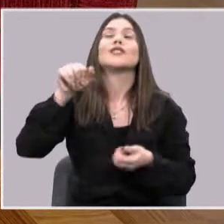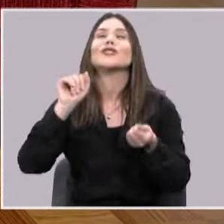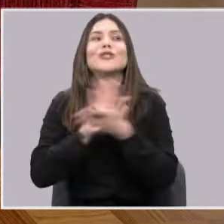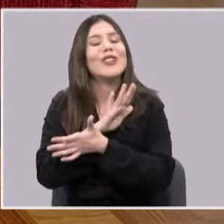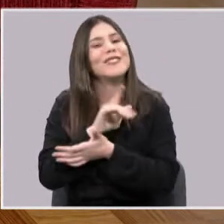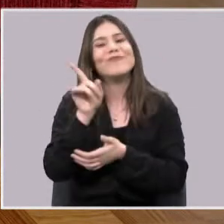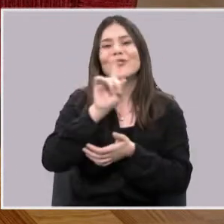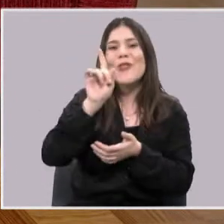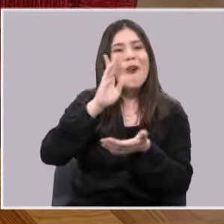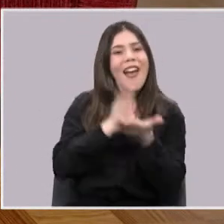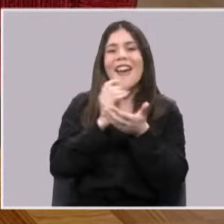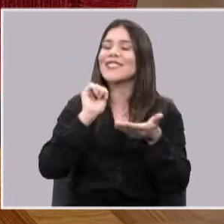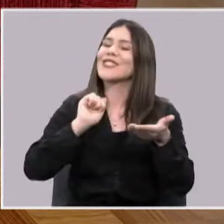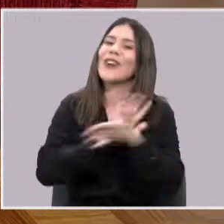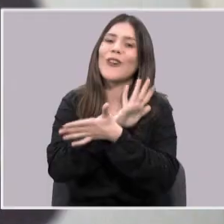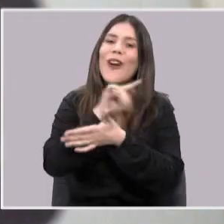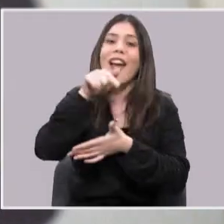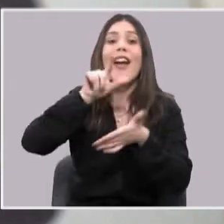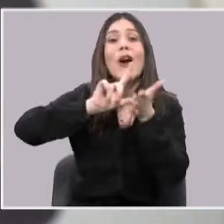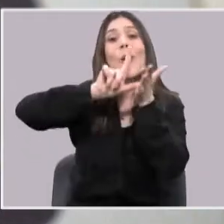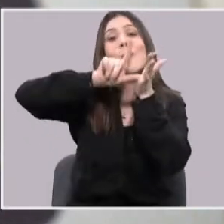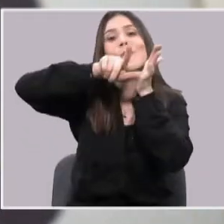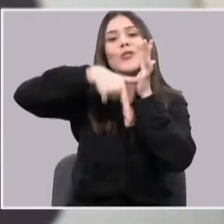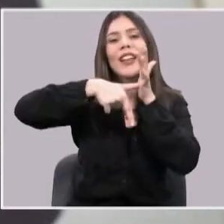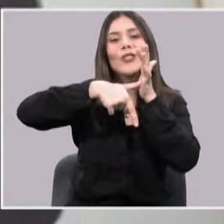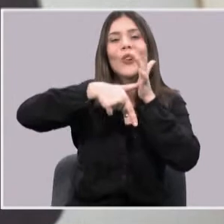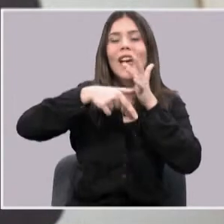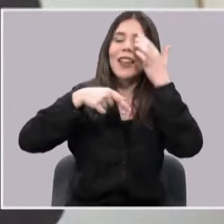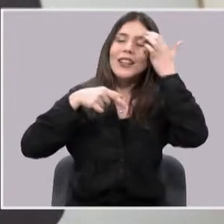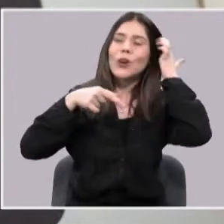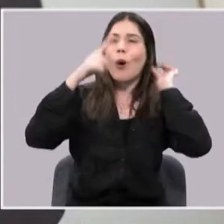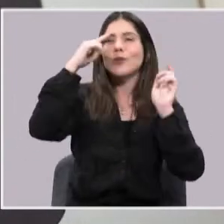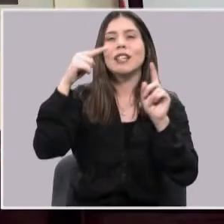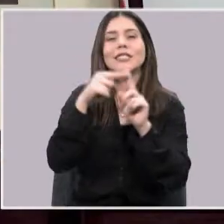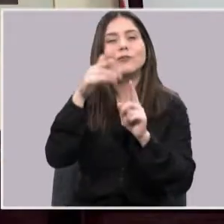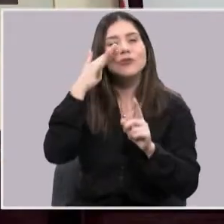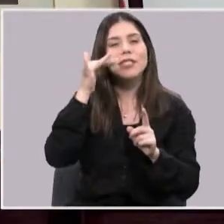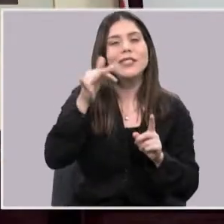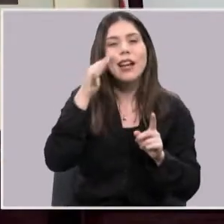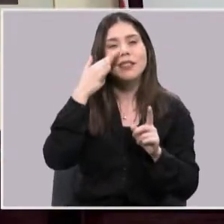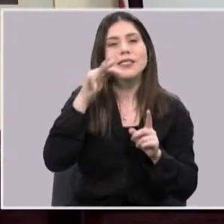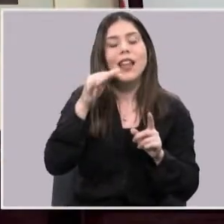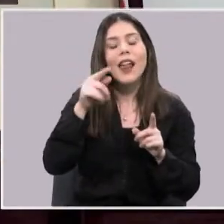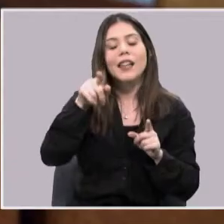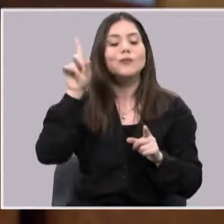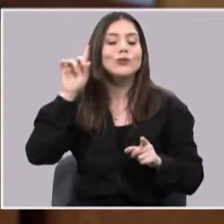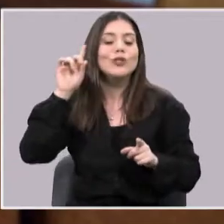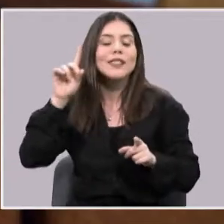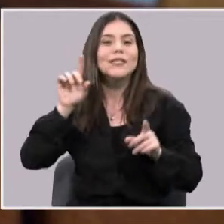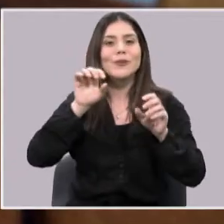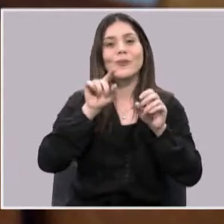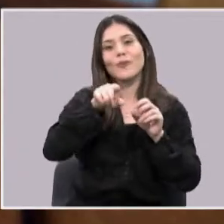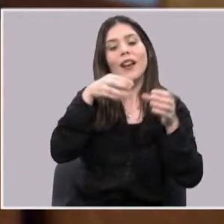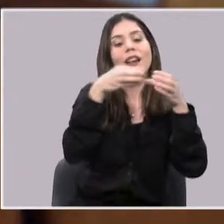é um bocadinho mais do que um jornal. É um projeto que faz na sua essência, tem uma tentativa muito grande de ser útil